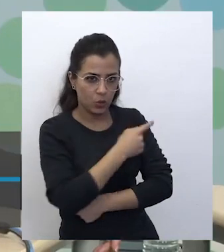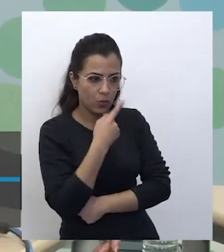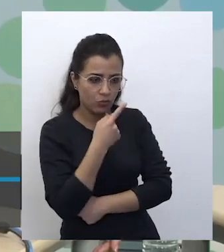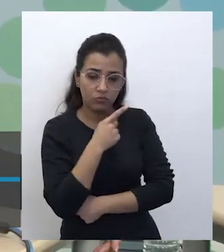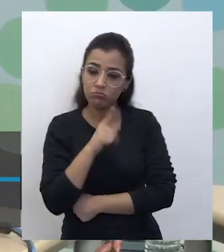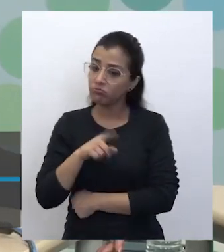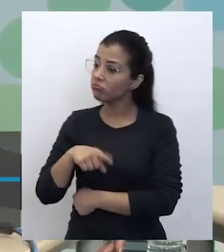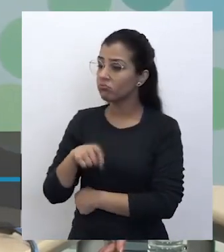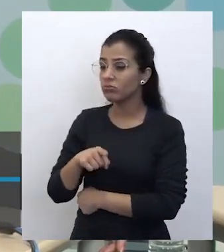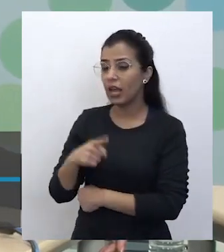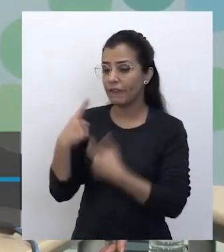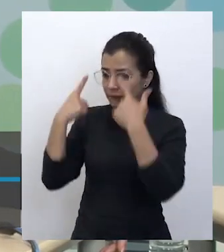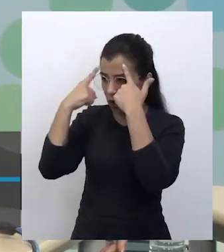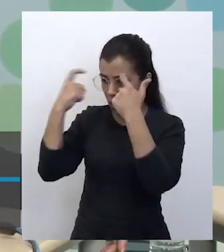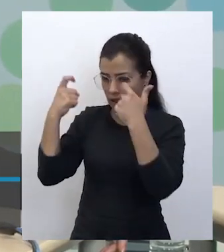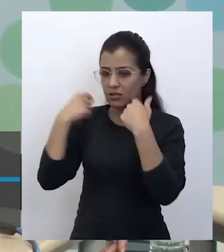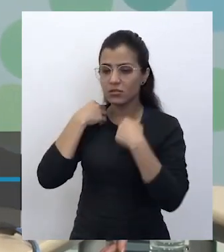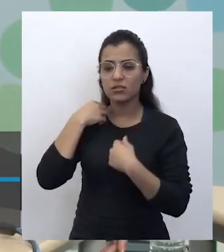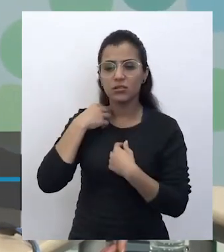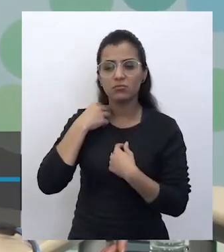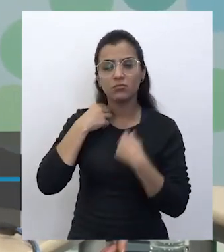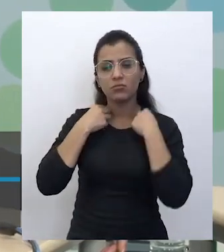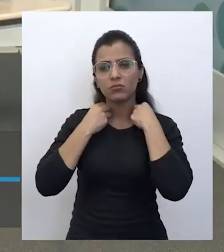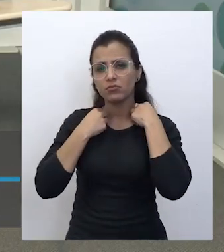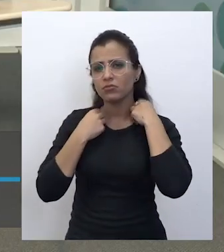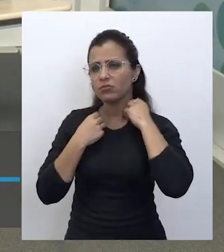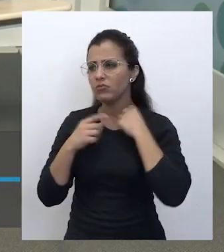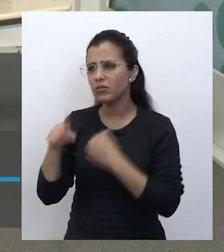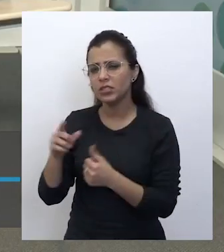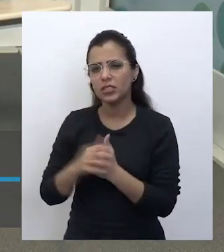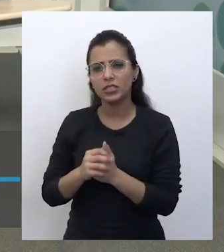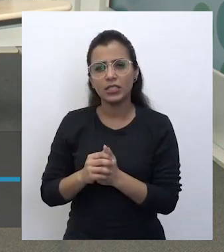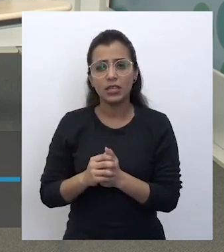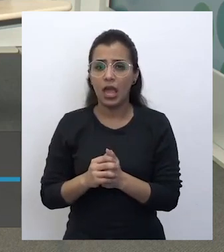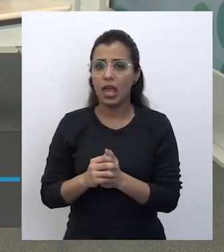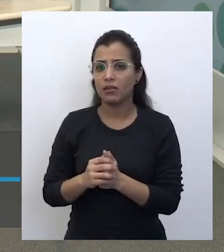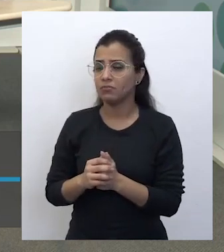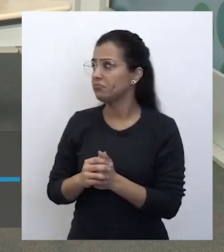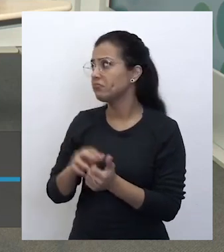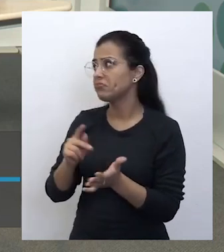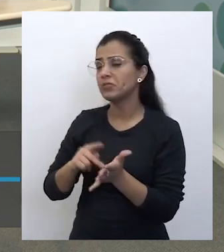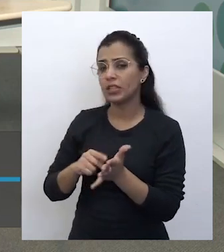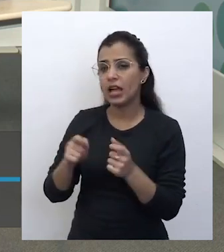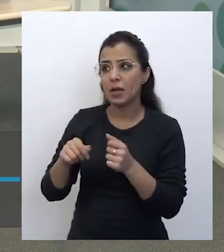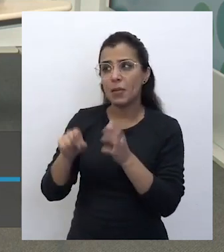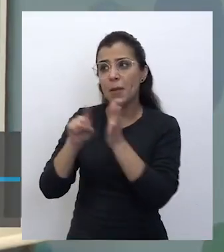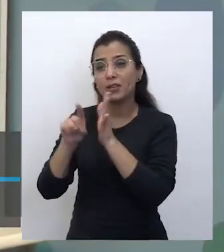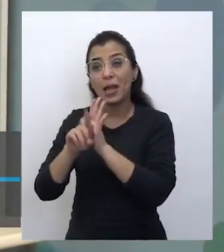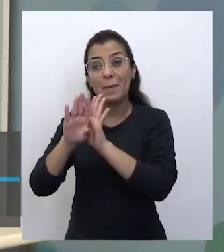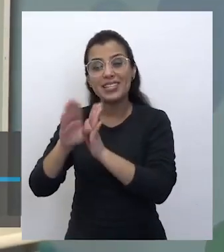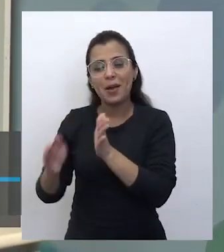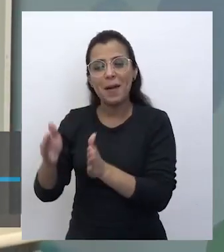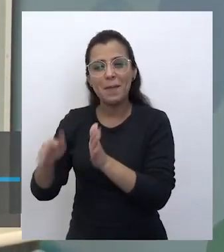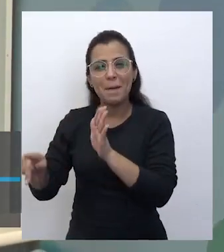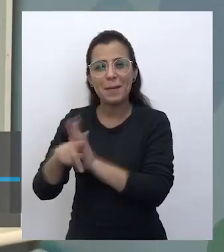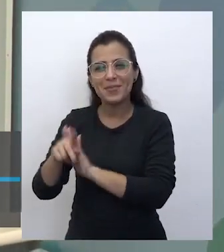aí. Violenta, mais violenta. Por aí. Pensar assim, né? Bom, tudo isso é questionável, mas questionável não é uma aula de história, né? Porque vou pensar